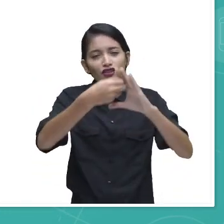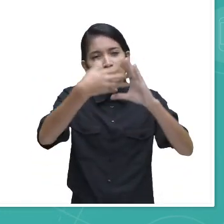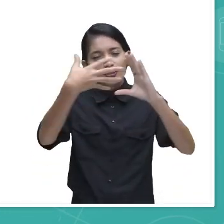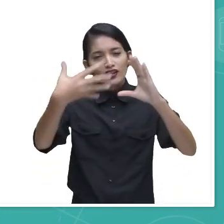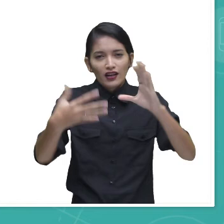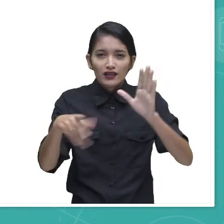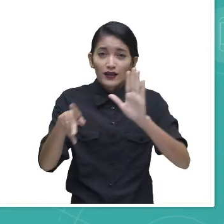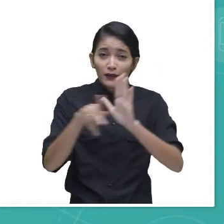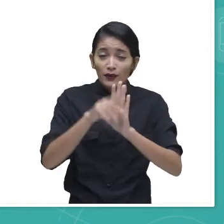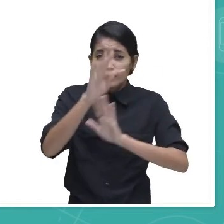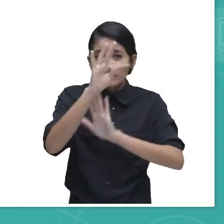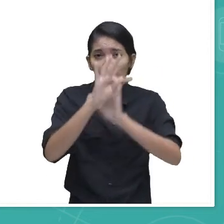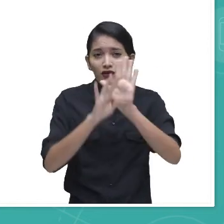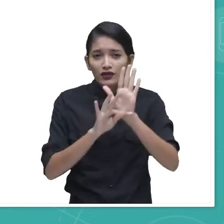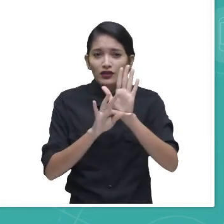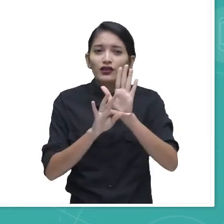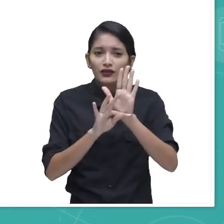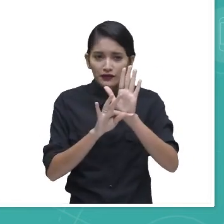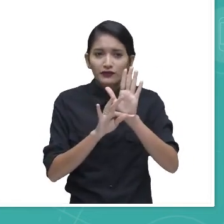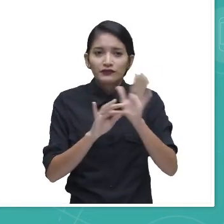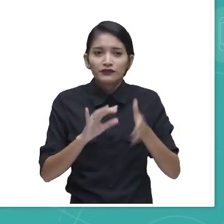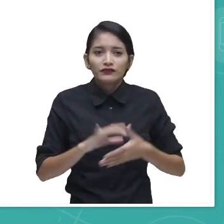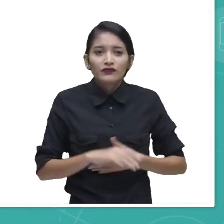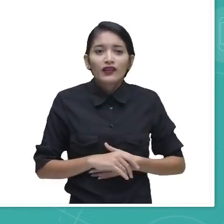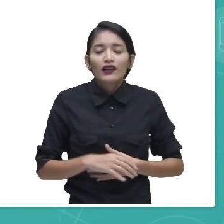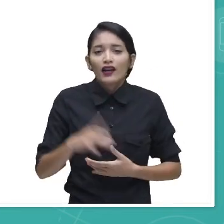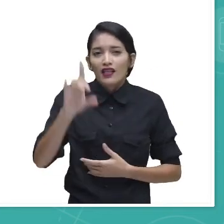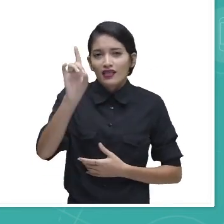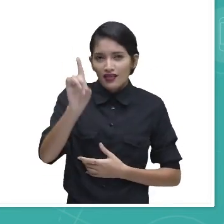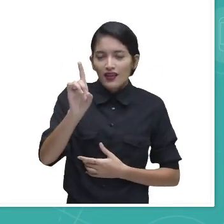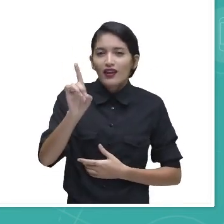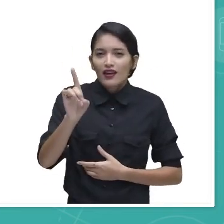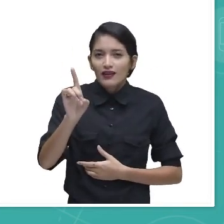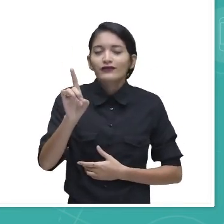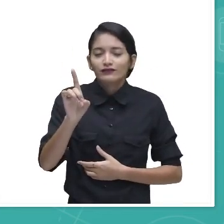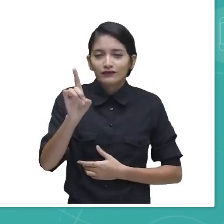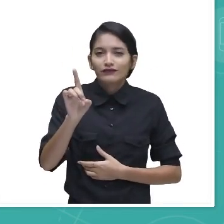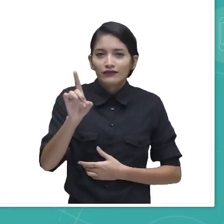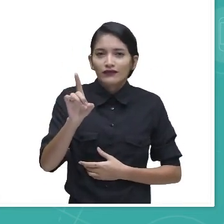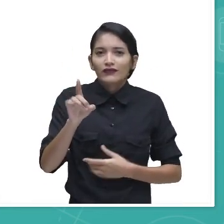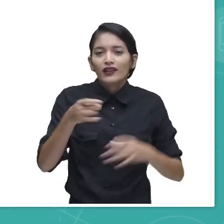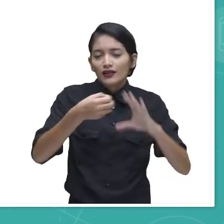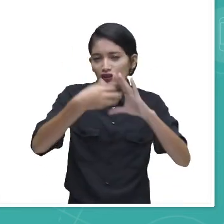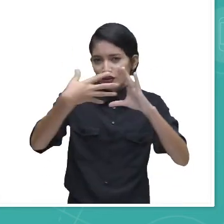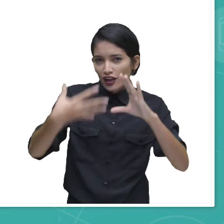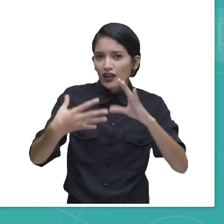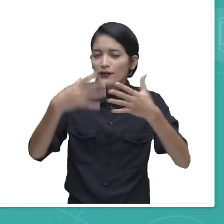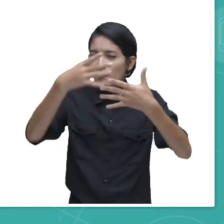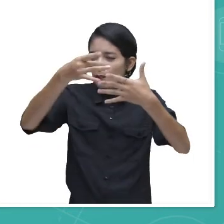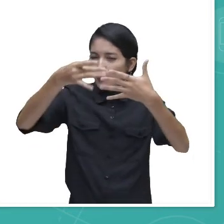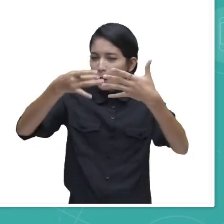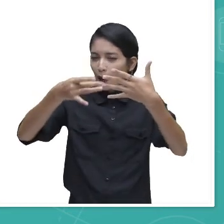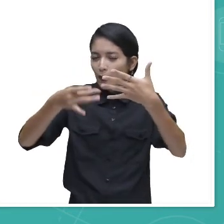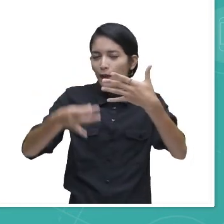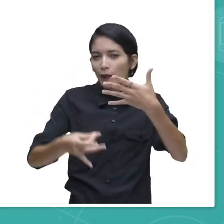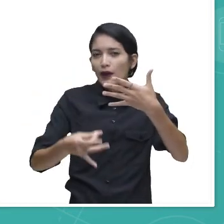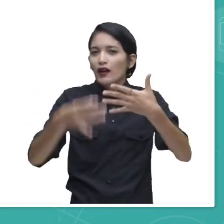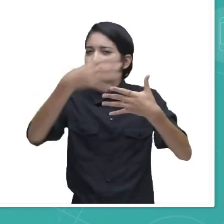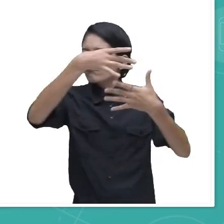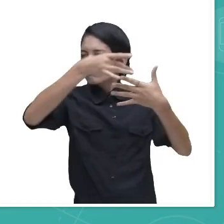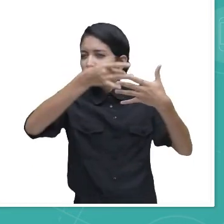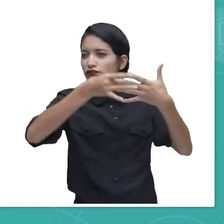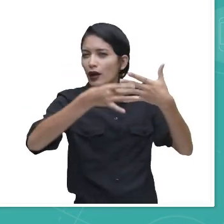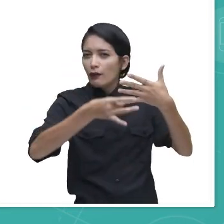predominantes do texto descritivo, gente. É a letra D, tá? Por quê? Porque ele está descrevendo as